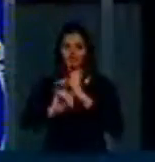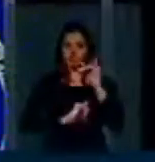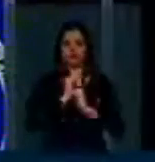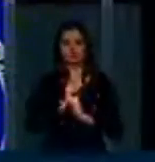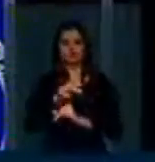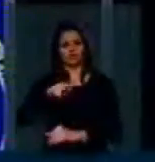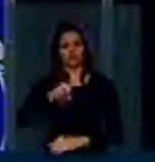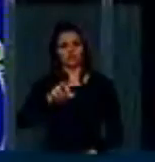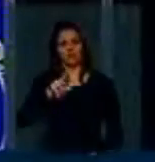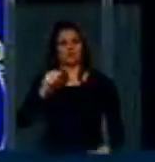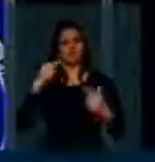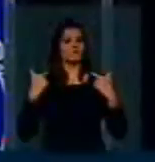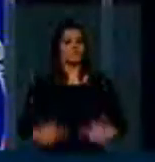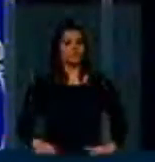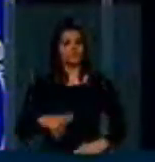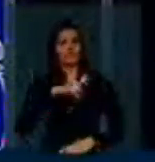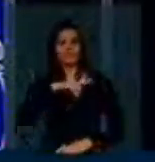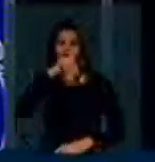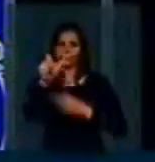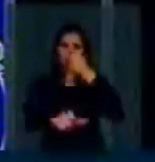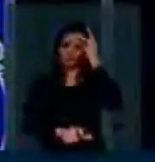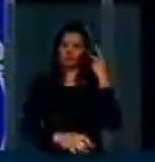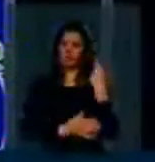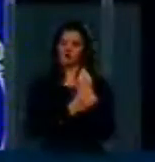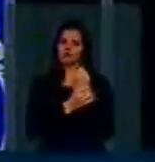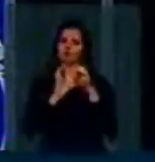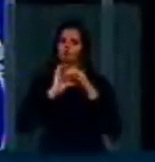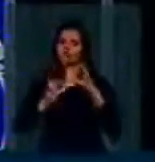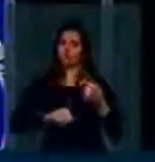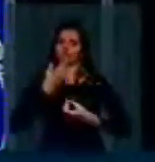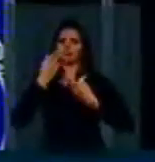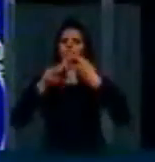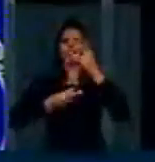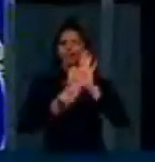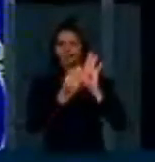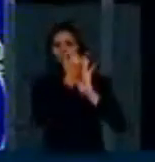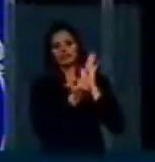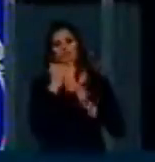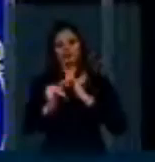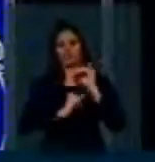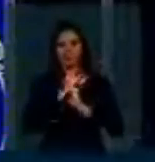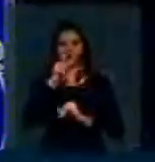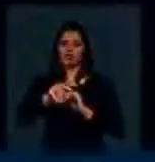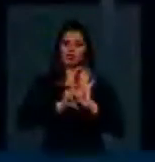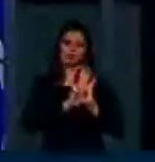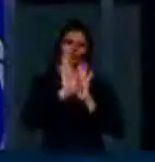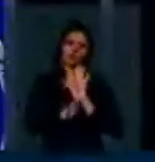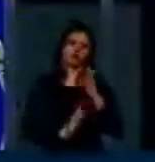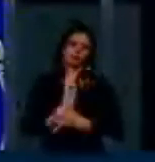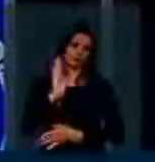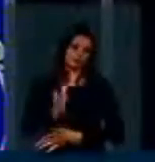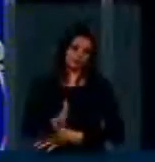dos usuários tem que ser garantida e a liberdade de expressão é um princípio inegociável na legislação brasileira.